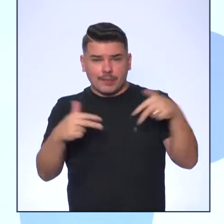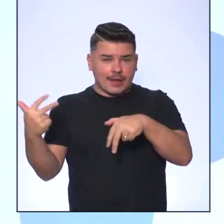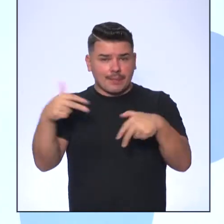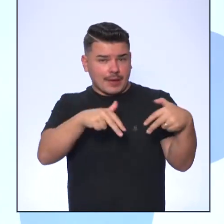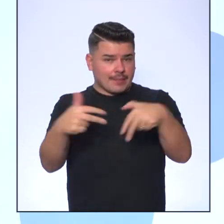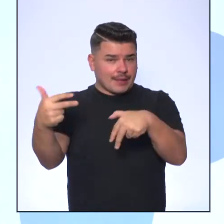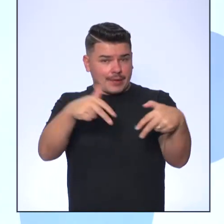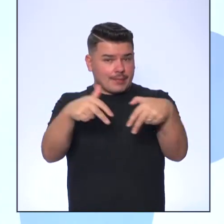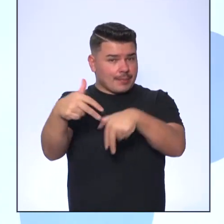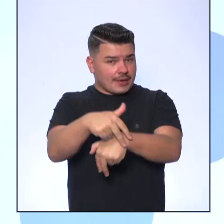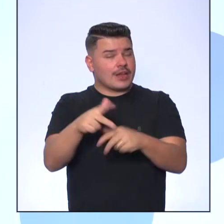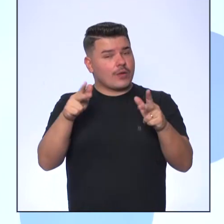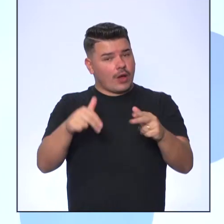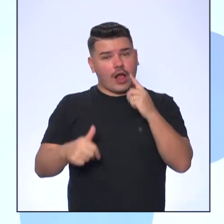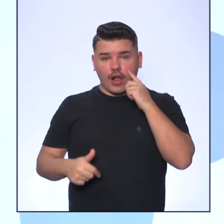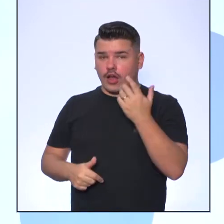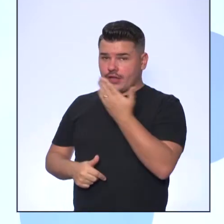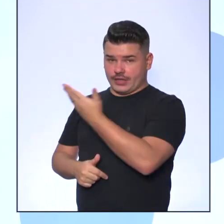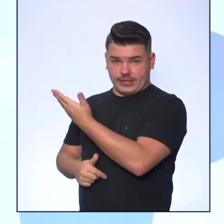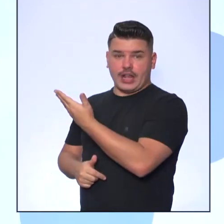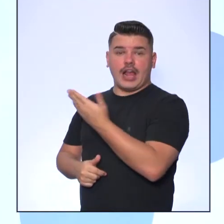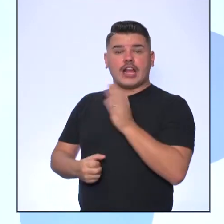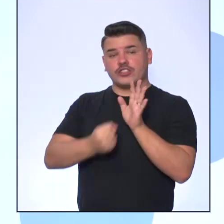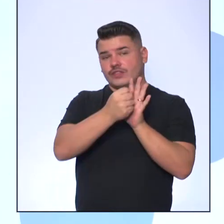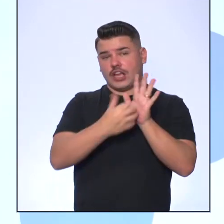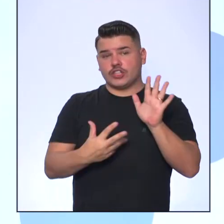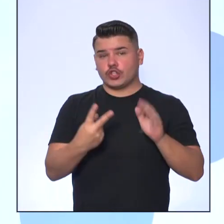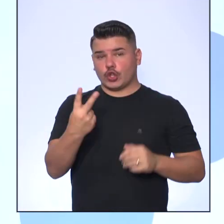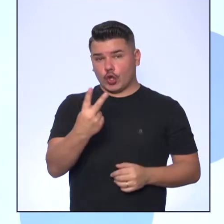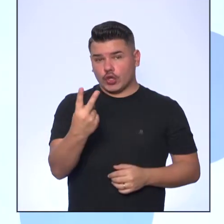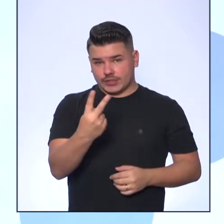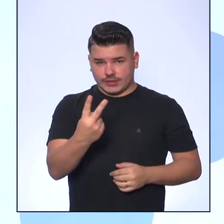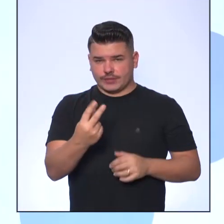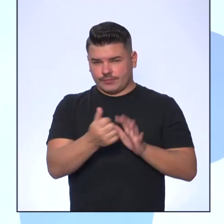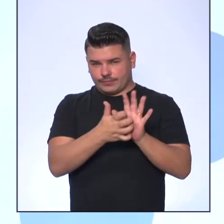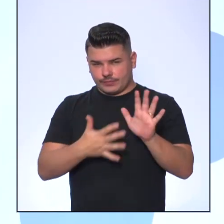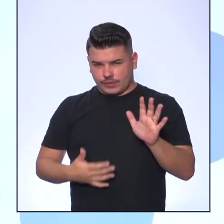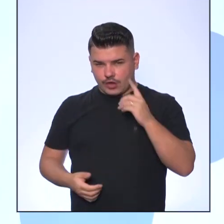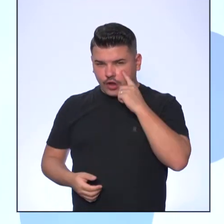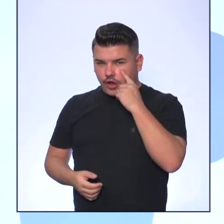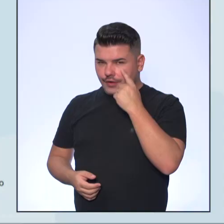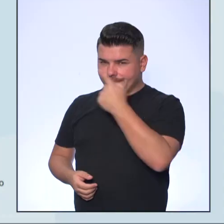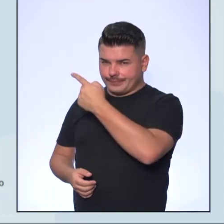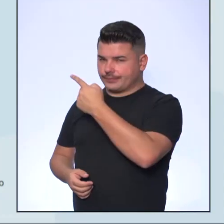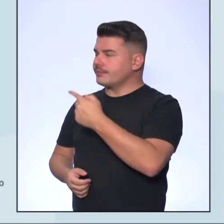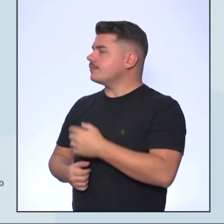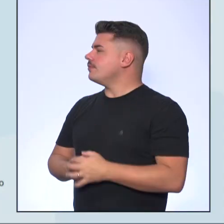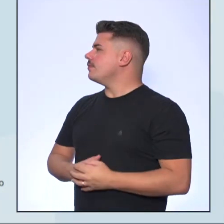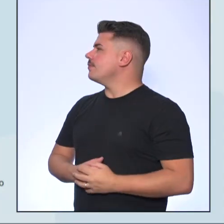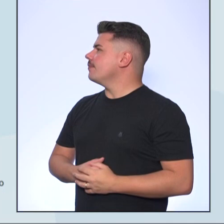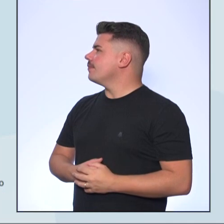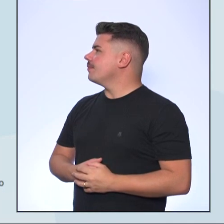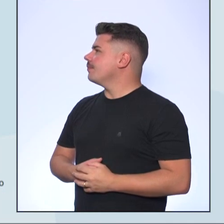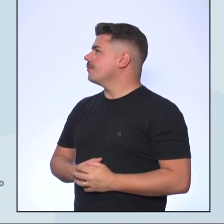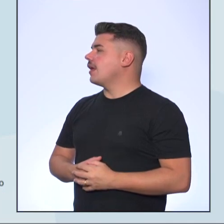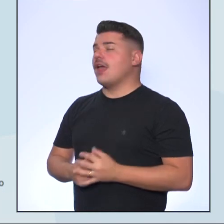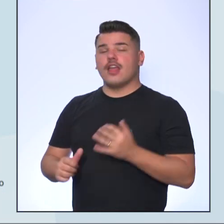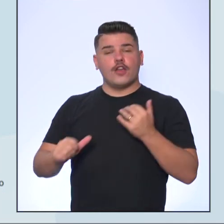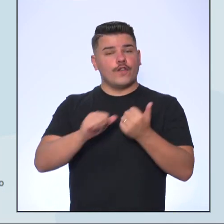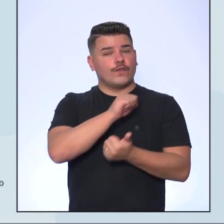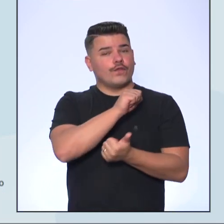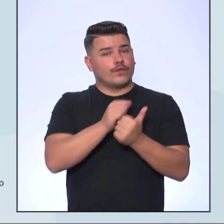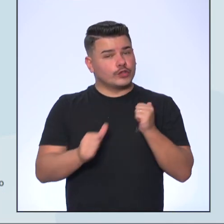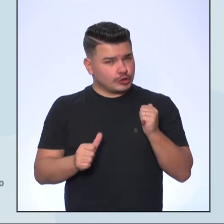nessa atividade 2 aí, ó. Nessa atividade 2, tá assim, ó. No campo de futebol de